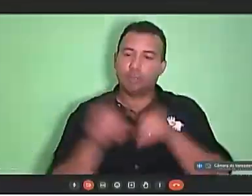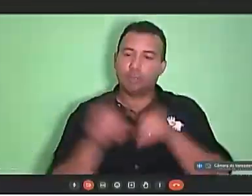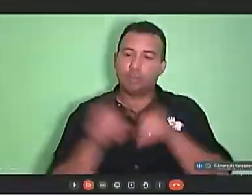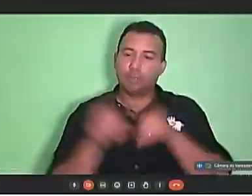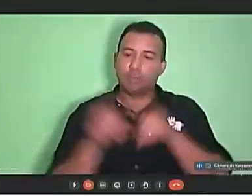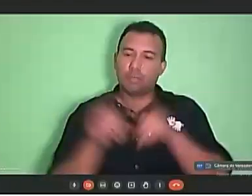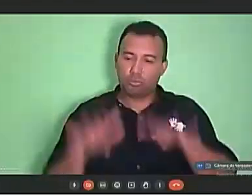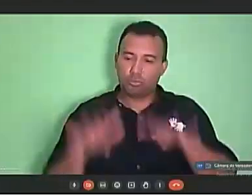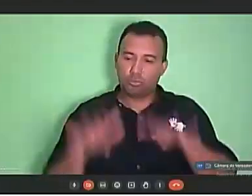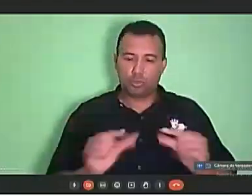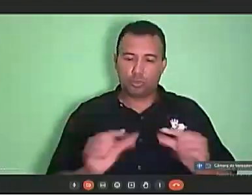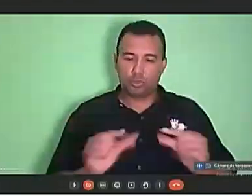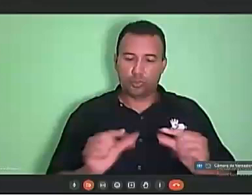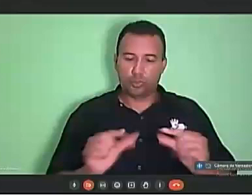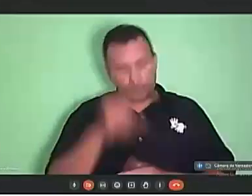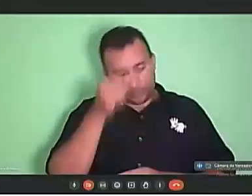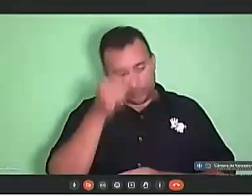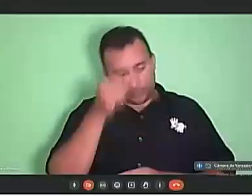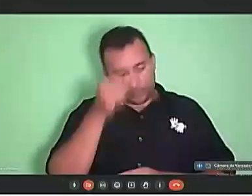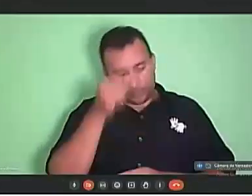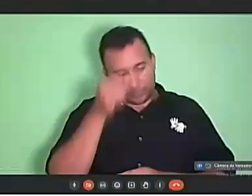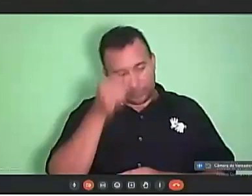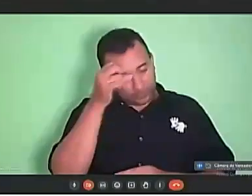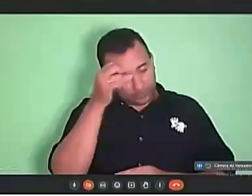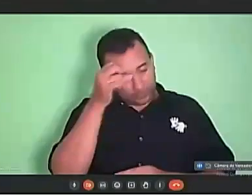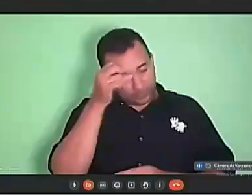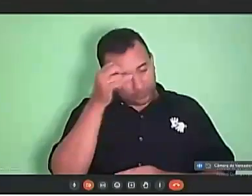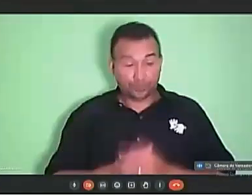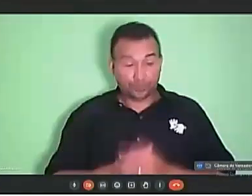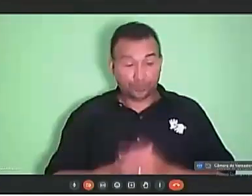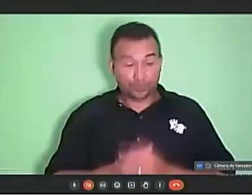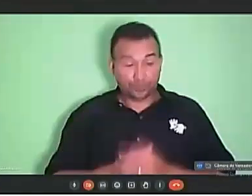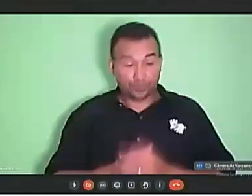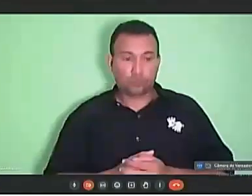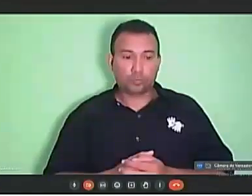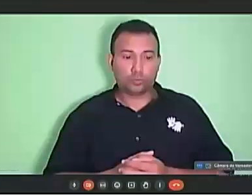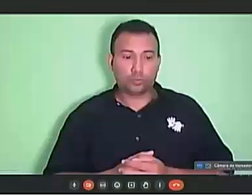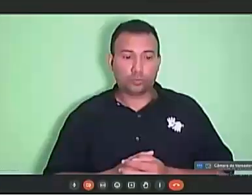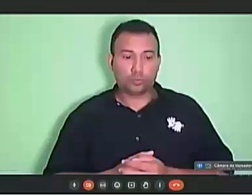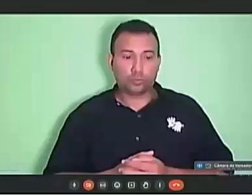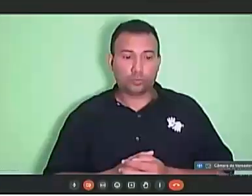eu vou mostrar então, tentar mostrar rapidamente, vou controlar aqui o tempo.